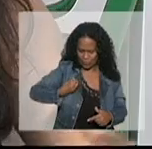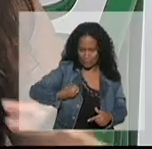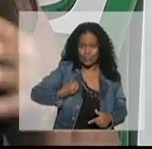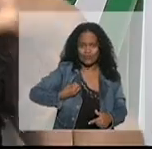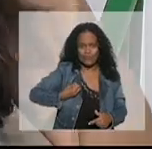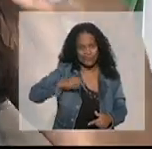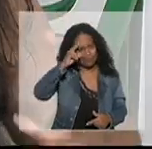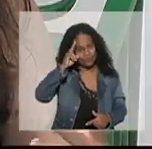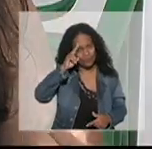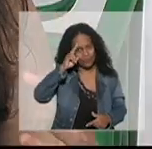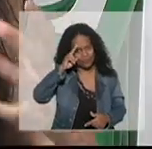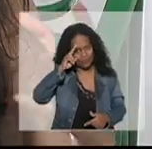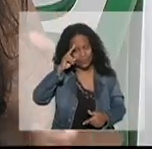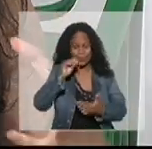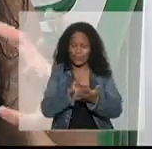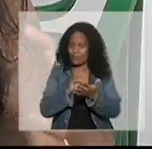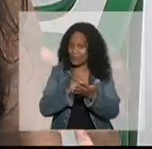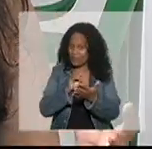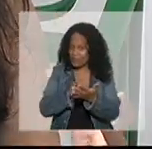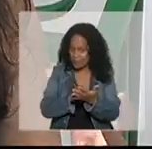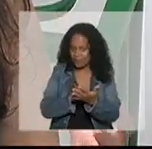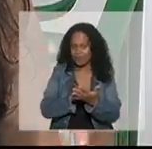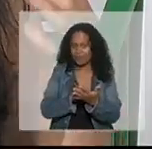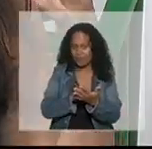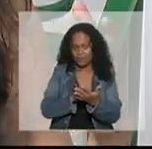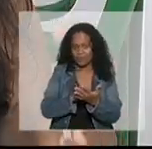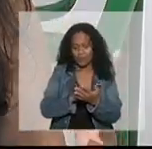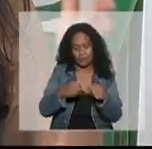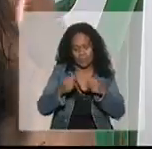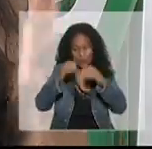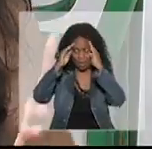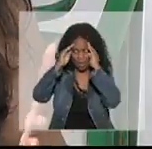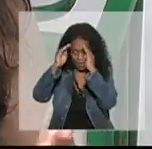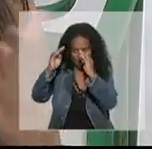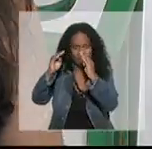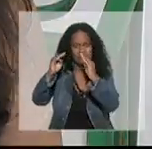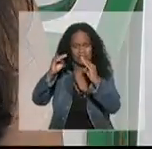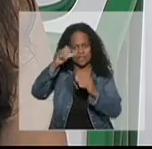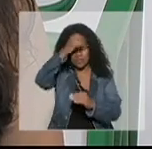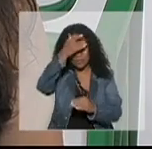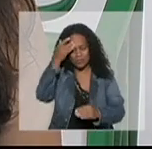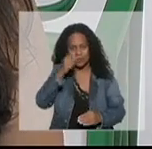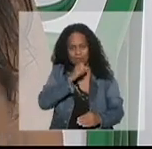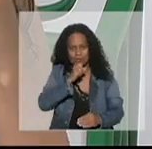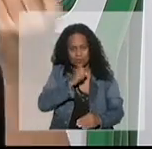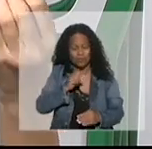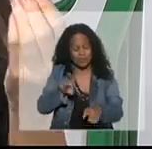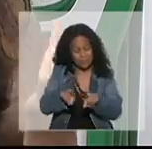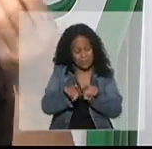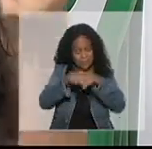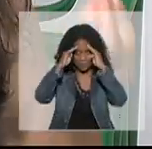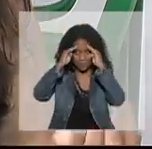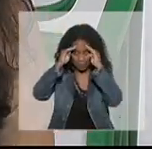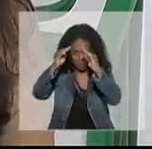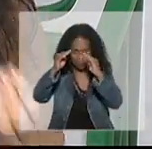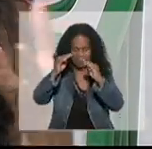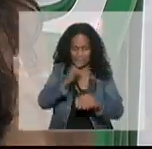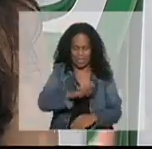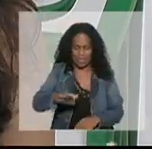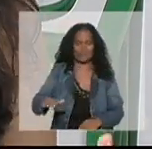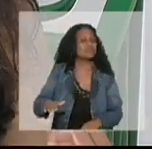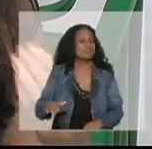missões de vida, são pessoas diferentes. Então eu acho que também falta um pouco na sociedade. Óbvio, a gente precisa muito respeitar o idoso, mas a gente também tem que respeitar a criança, a gente tem que ouvir o que essa